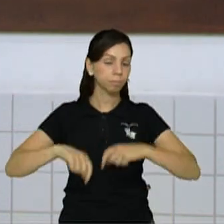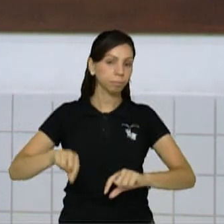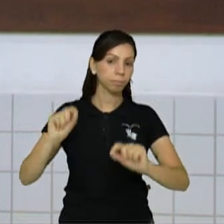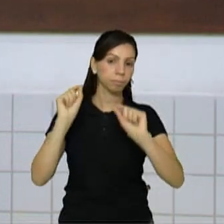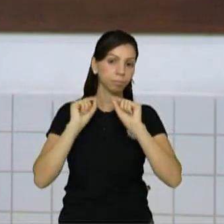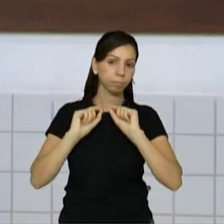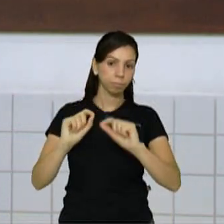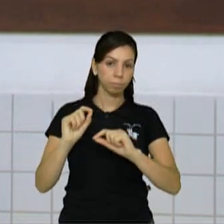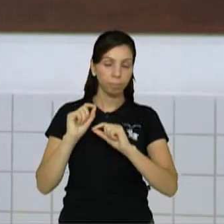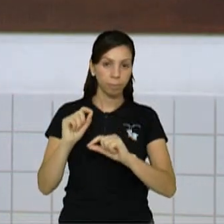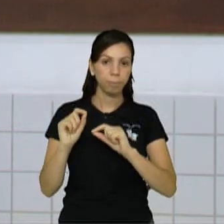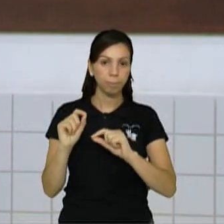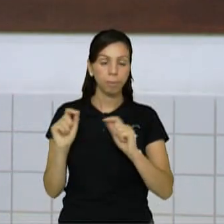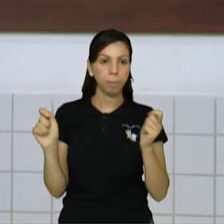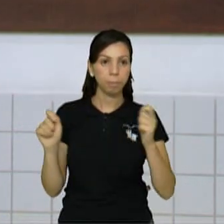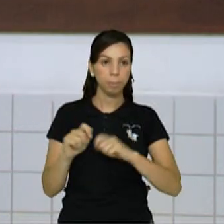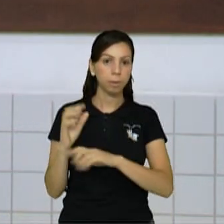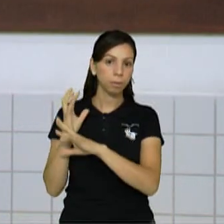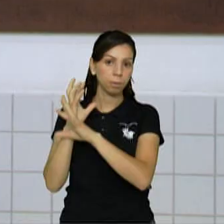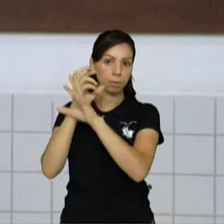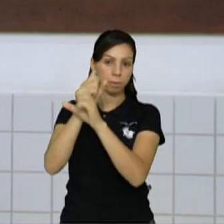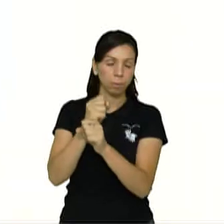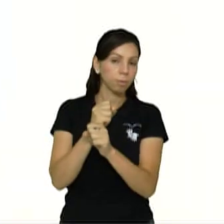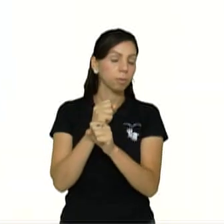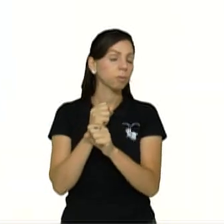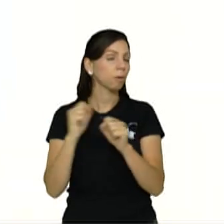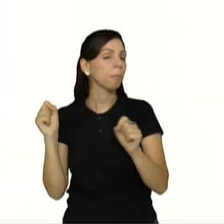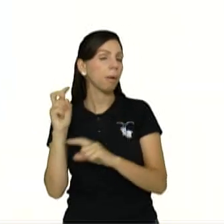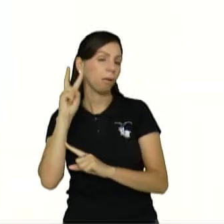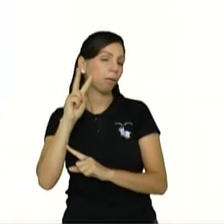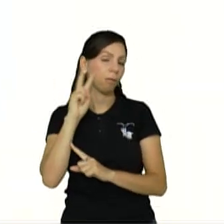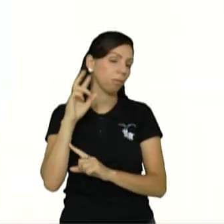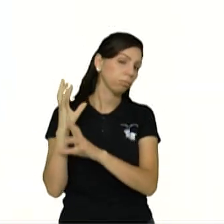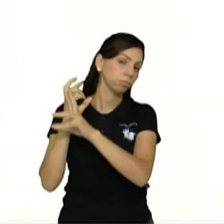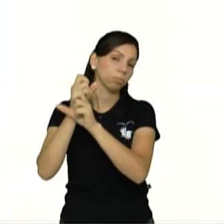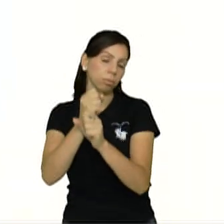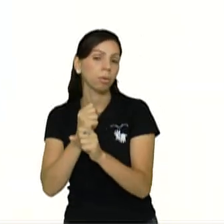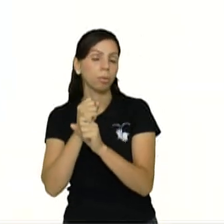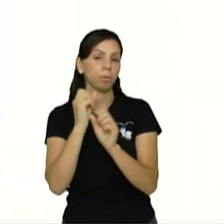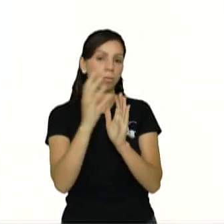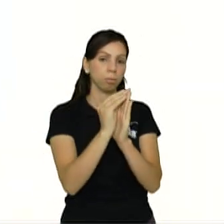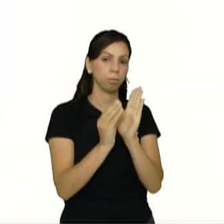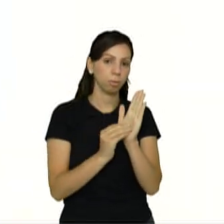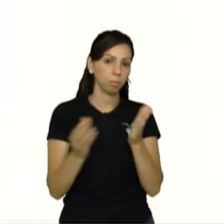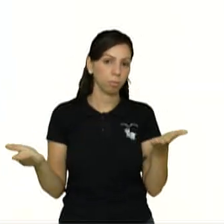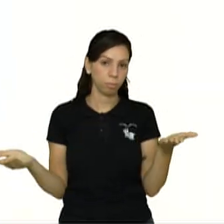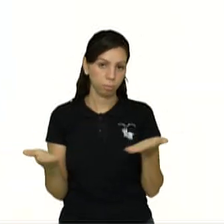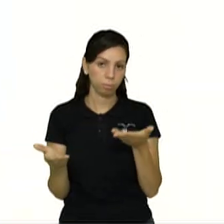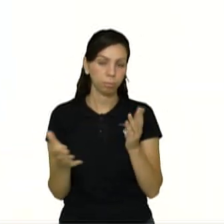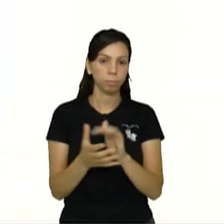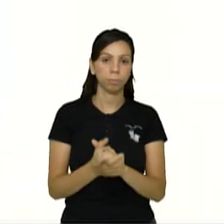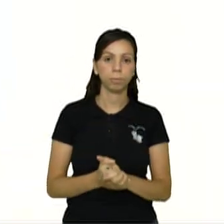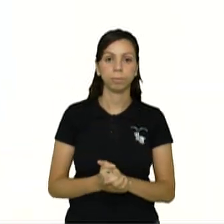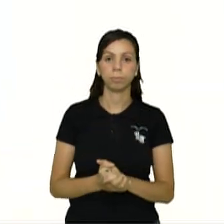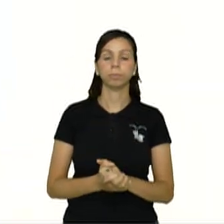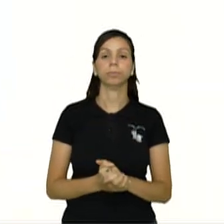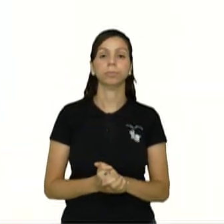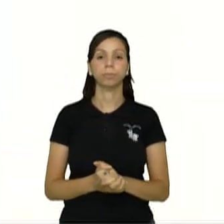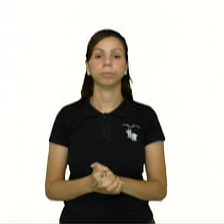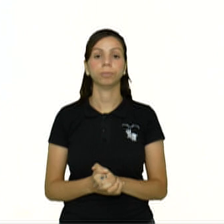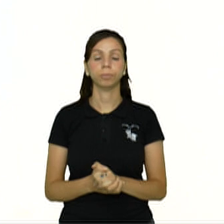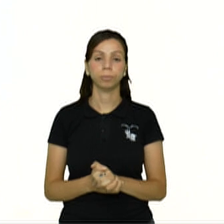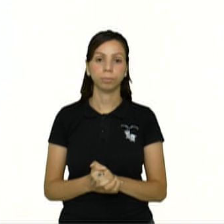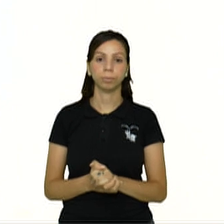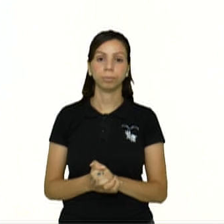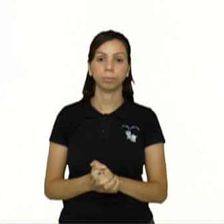podemos fazer uma pequena retomada, só para relembrar os assuntos que nós vimos nessa aula. Olha só, nós vimos